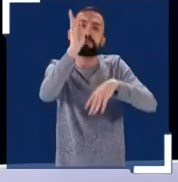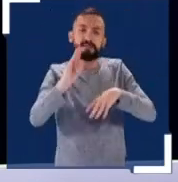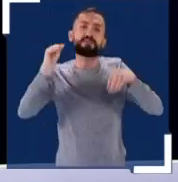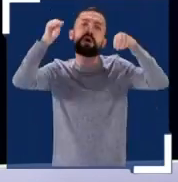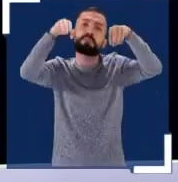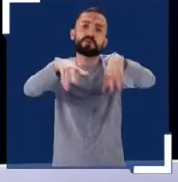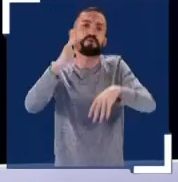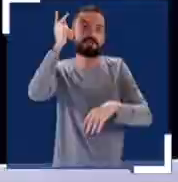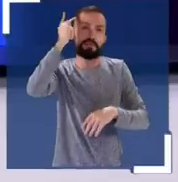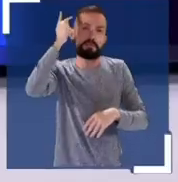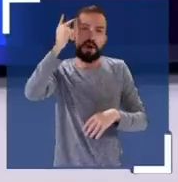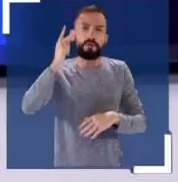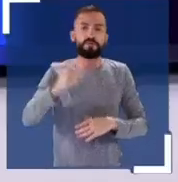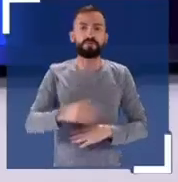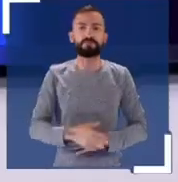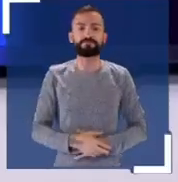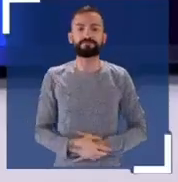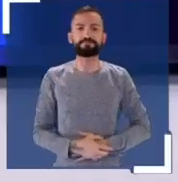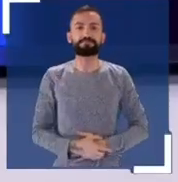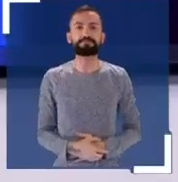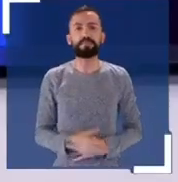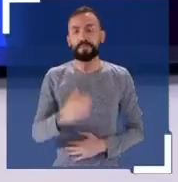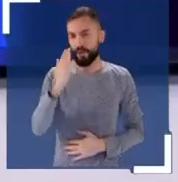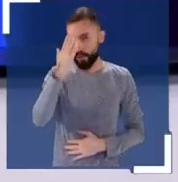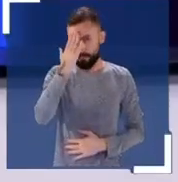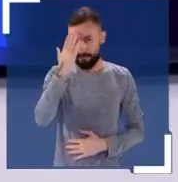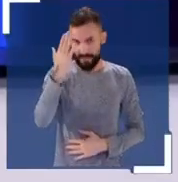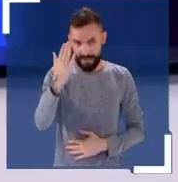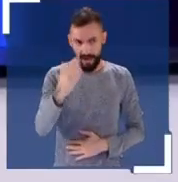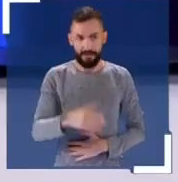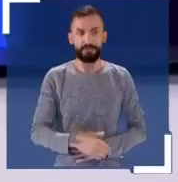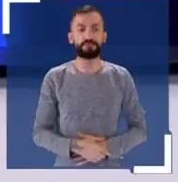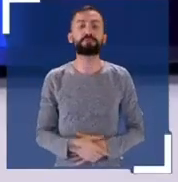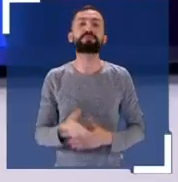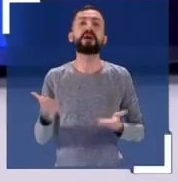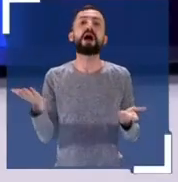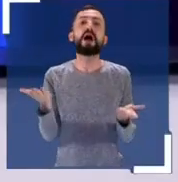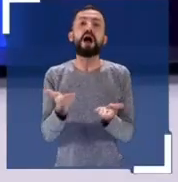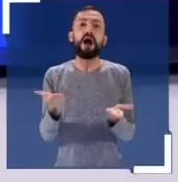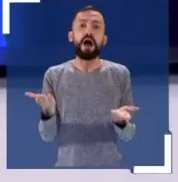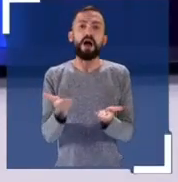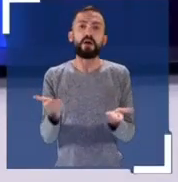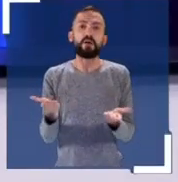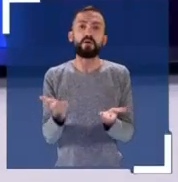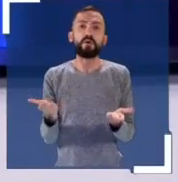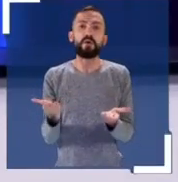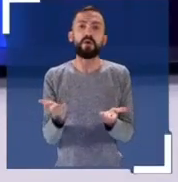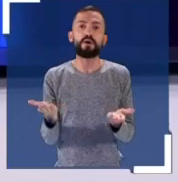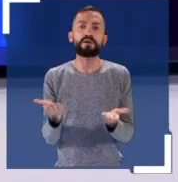São Paulo. Obrigado. Nós vamos agora,